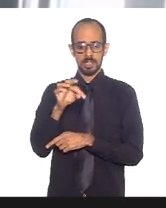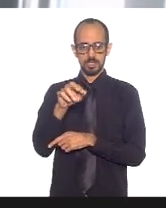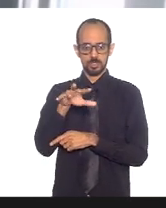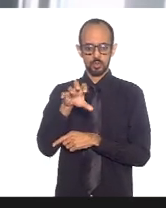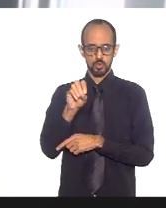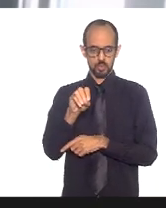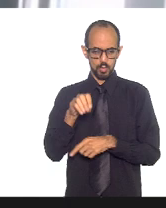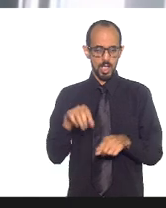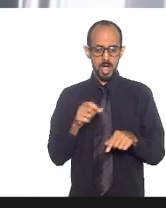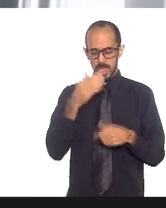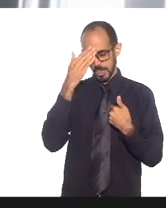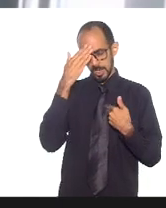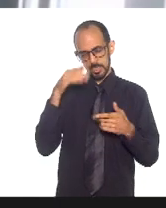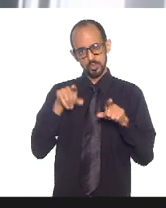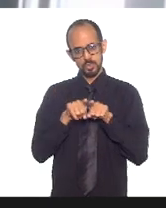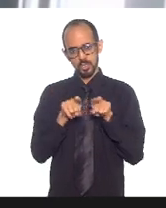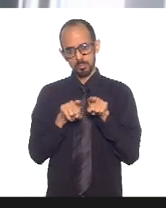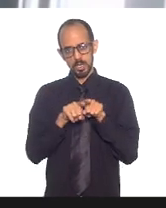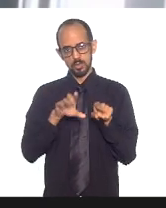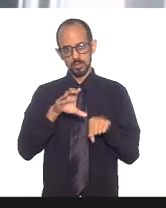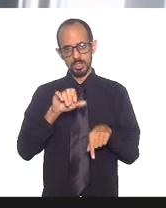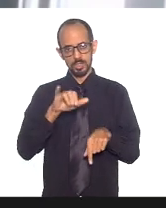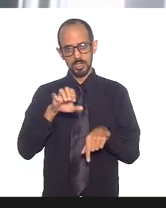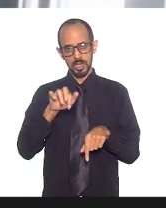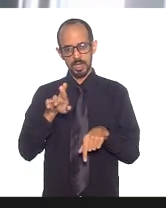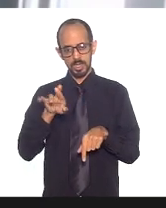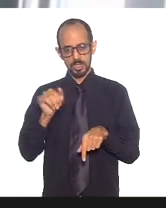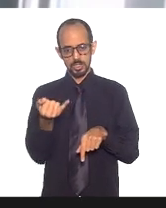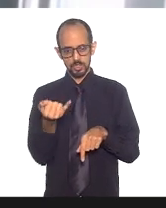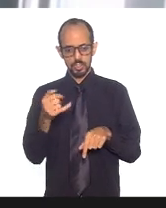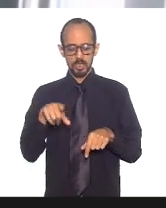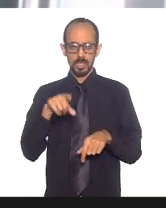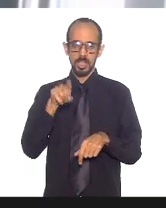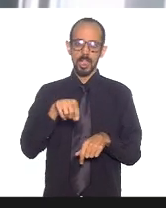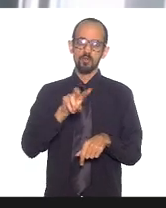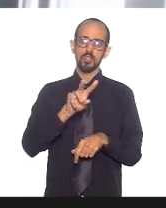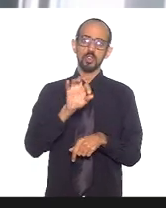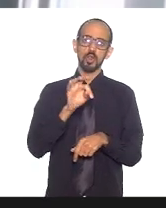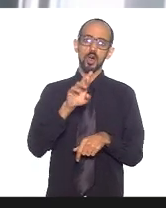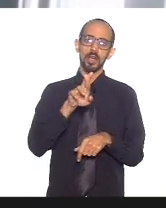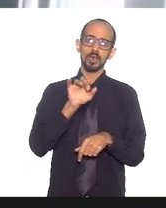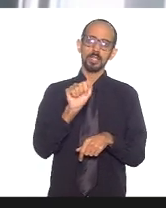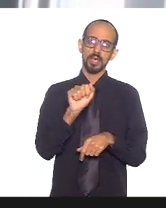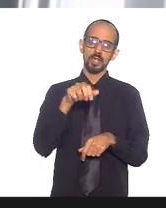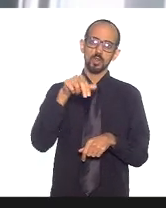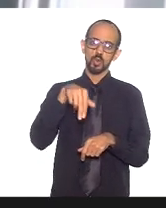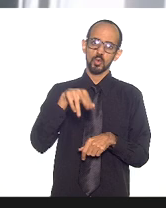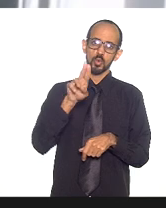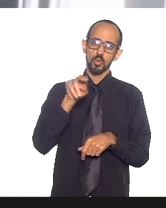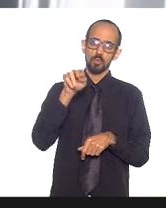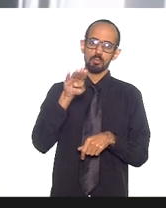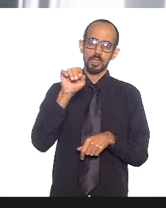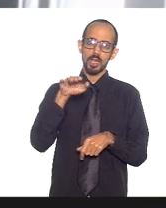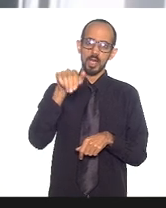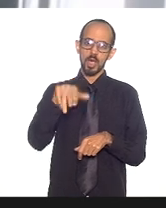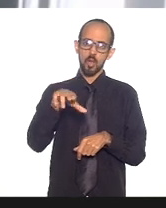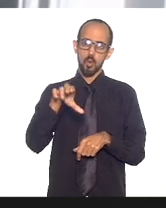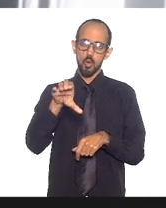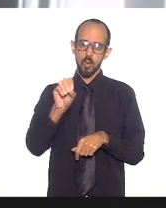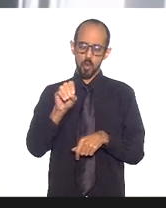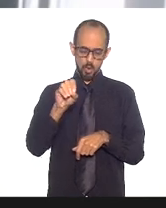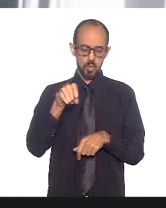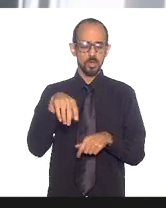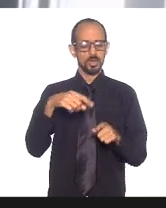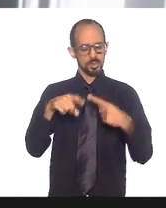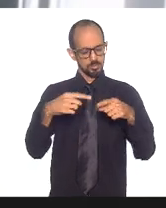SINDICCERJ, que eu saúdo na figura do Vitório Lobianco, mas tem outras representações aqui presentes, que também poderão ser apresentadas pelo